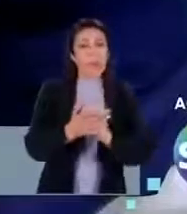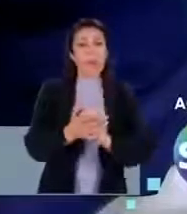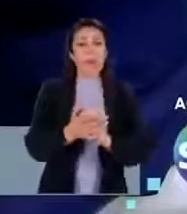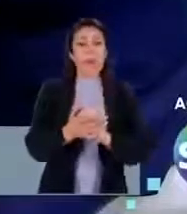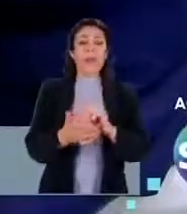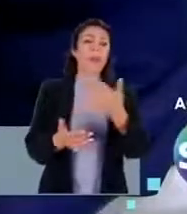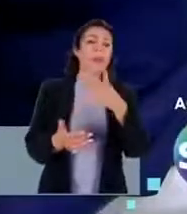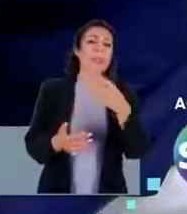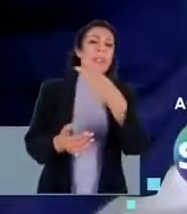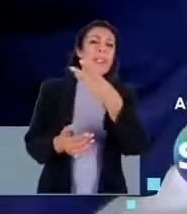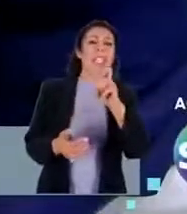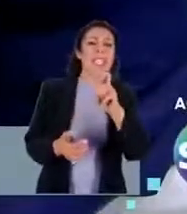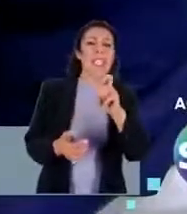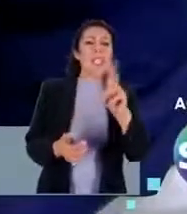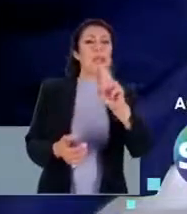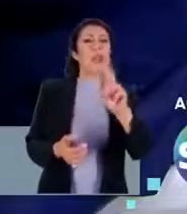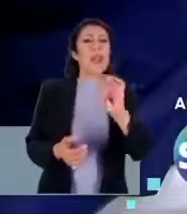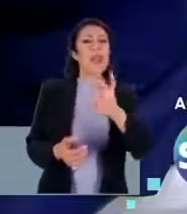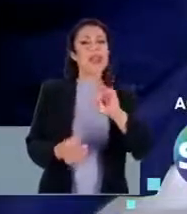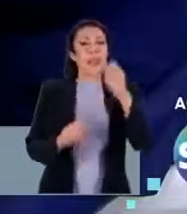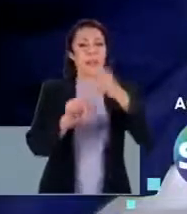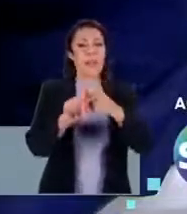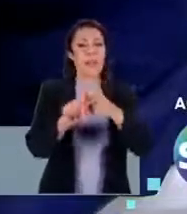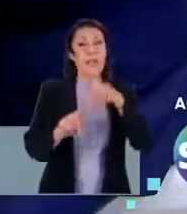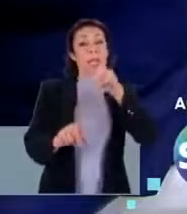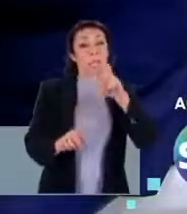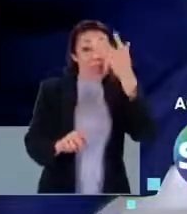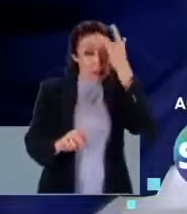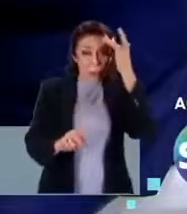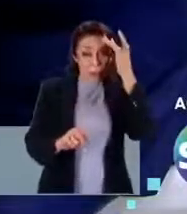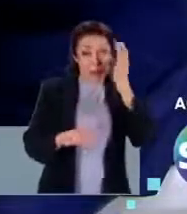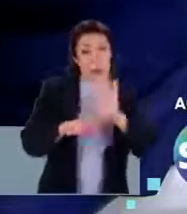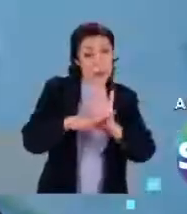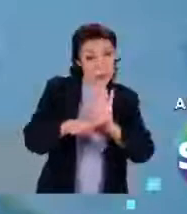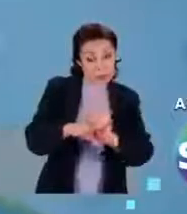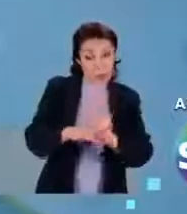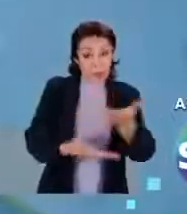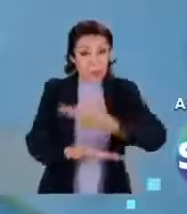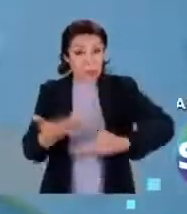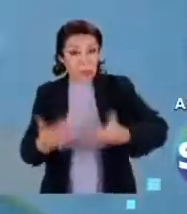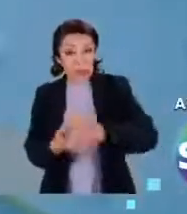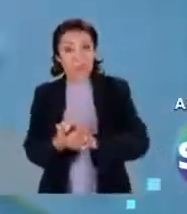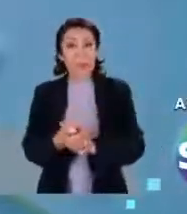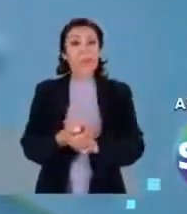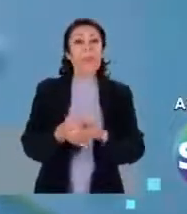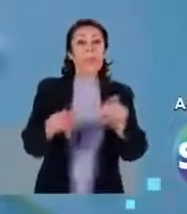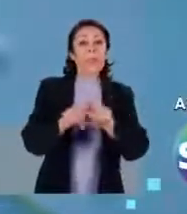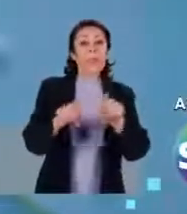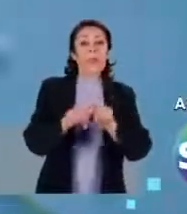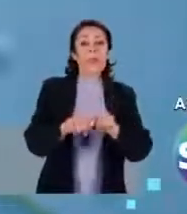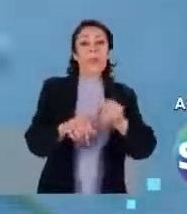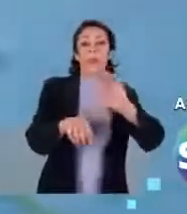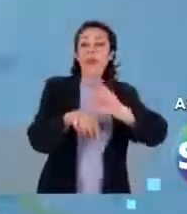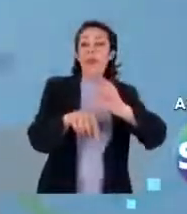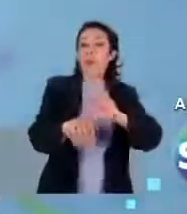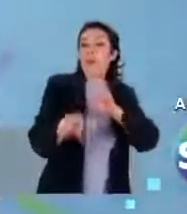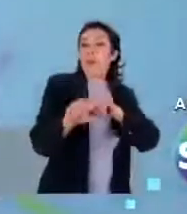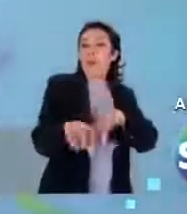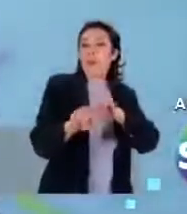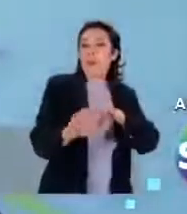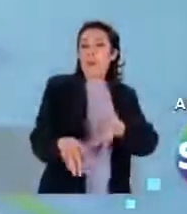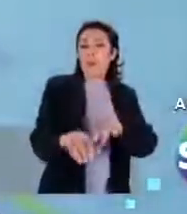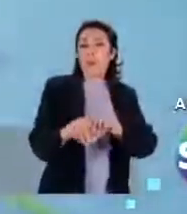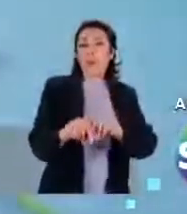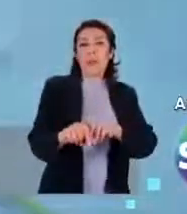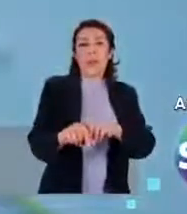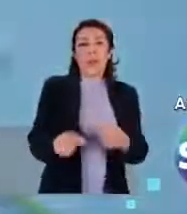35 junto cinco pessoas para uma avalizar o outro e faço um curso de de educação financeira porque o cabra não